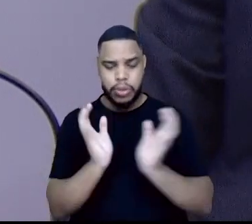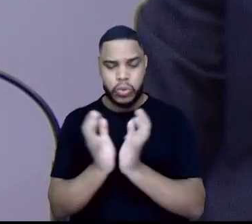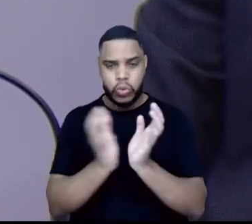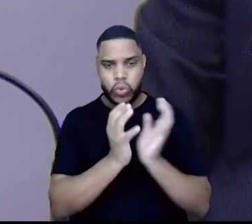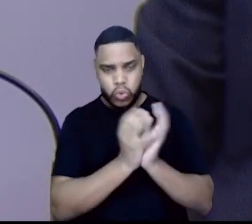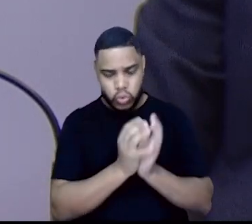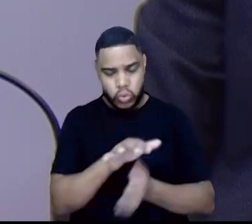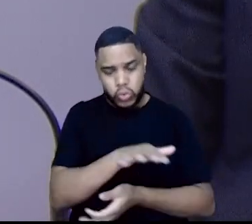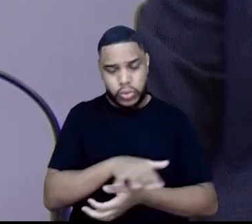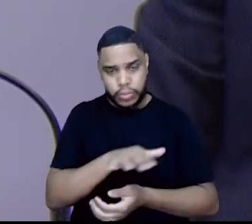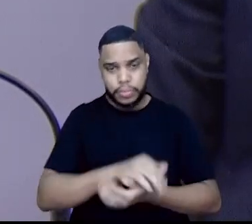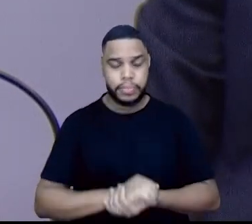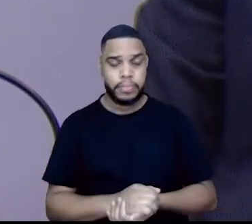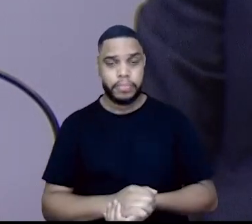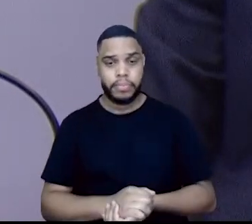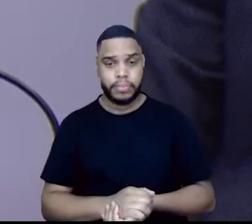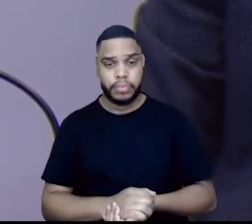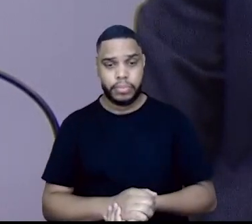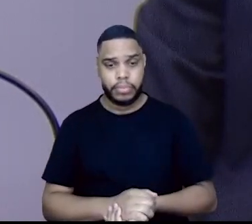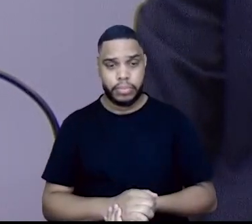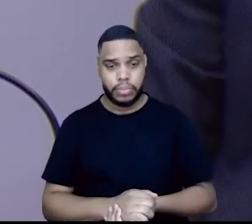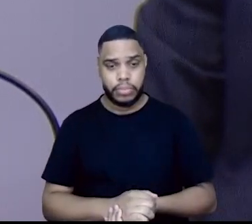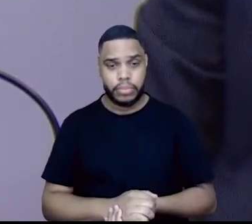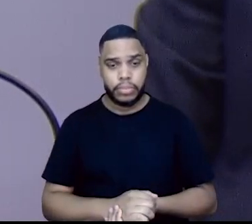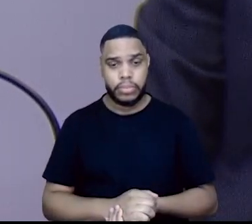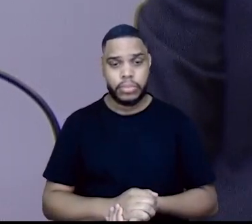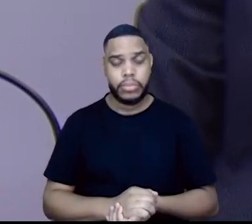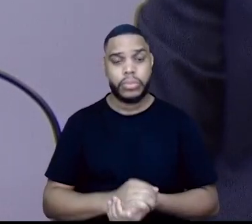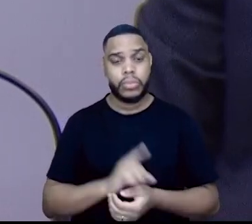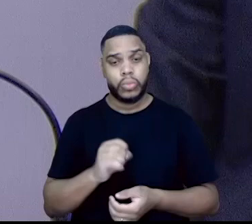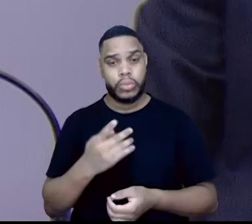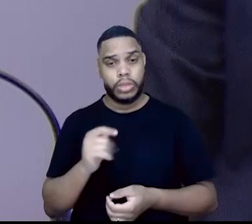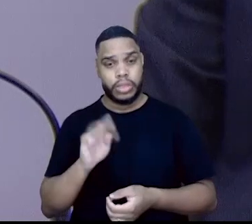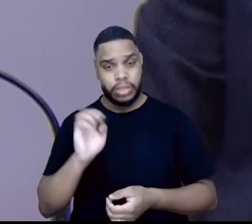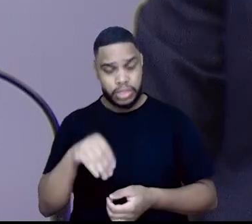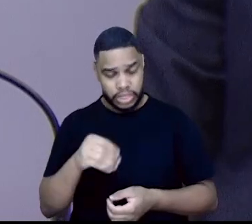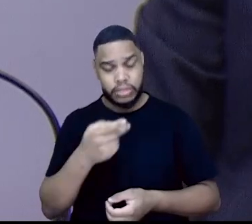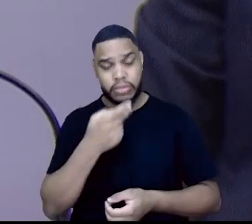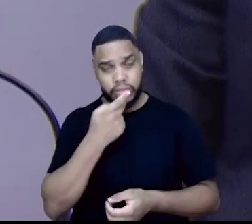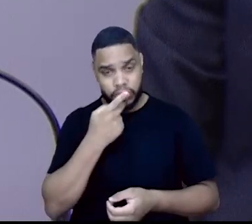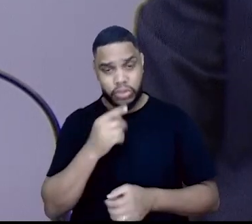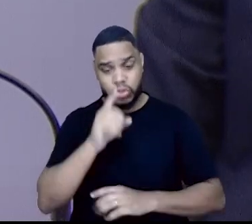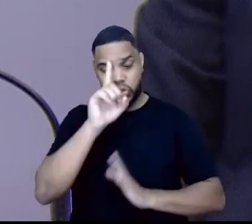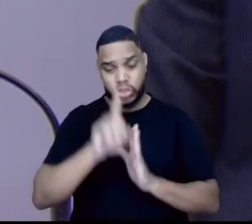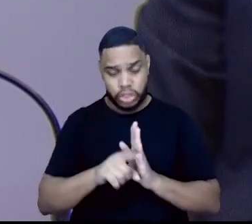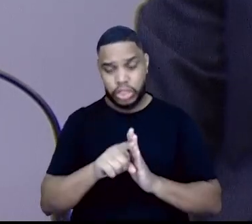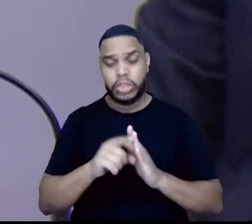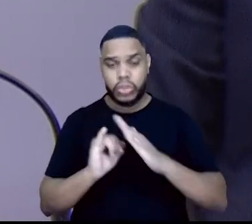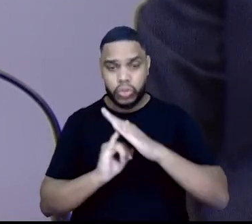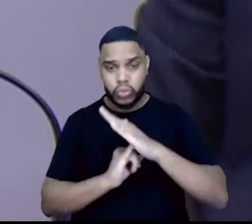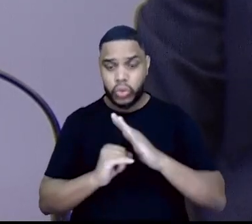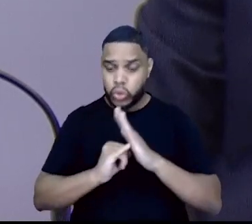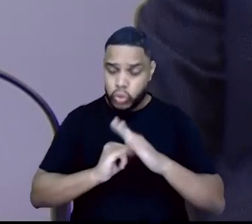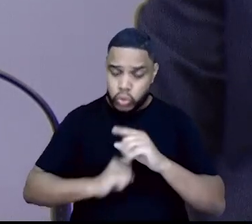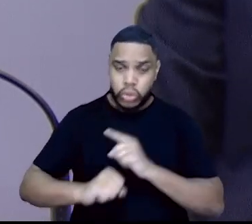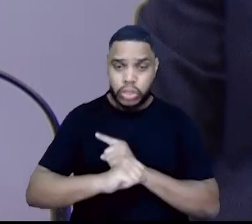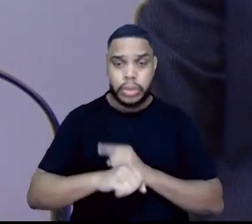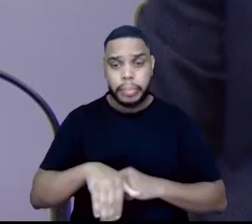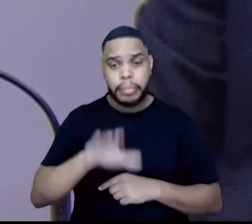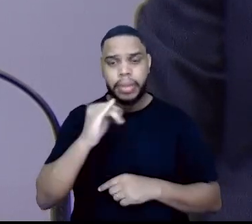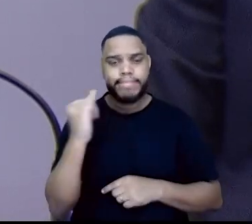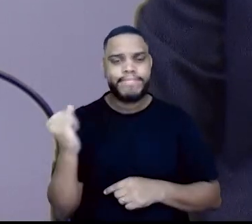sistema. Dworkin dizia que o direito é nossa instituição social mais estruturada e